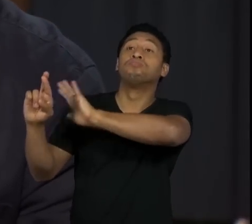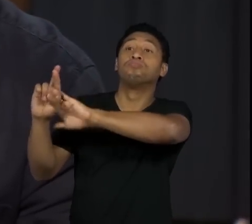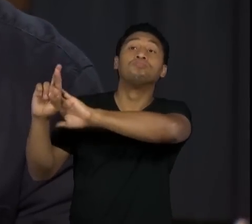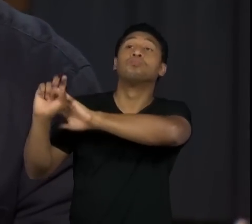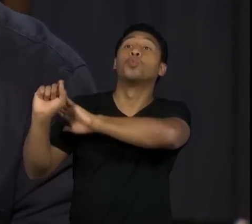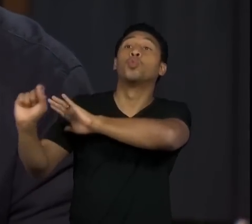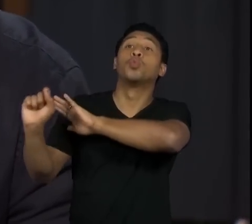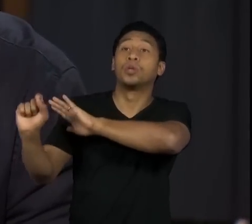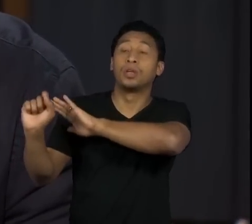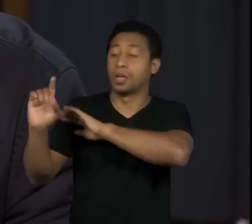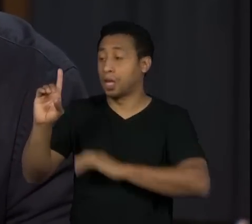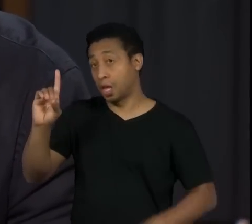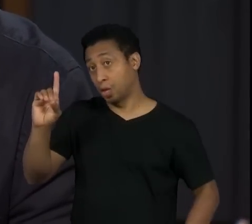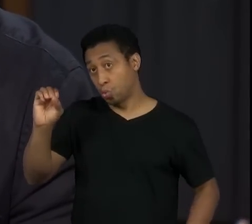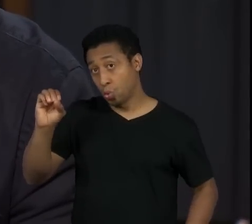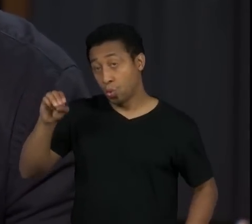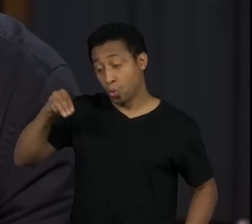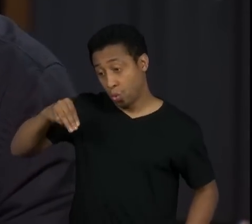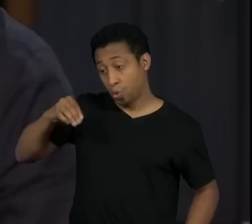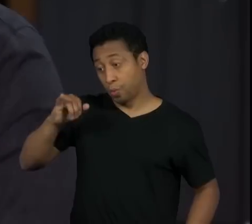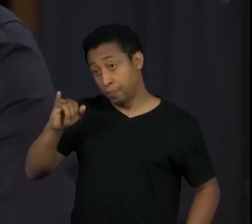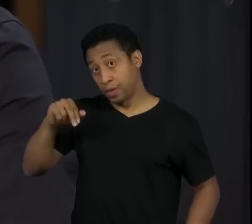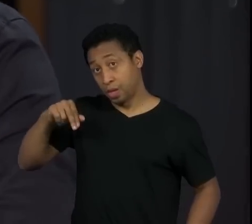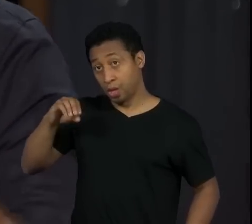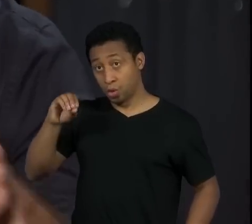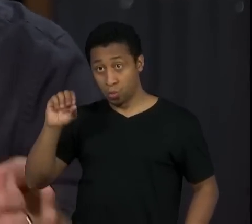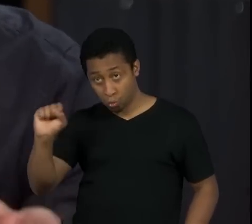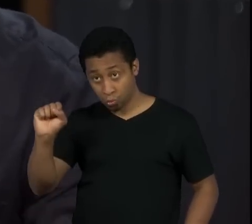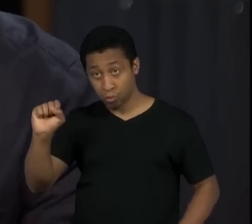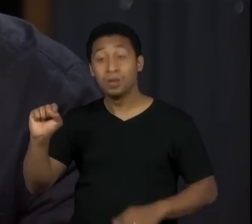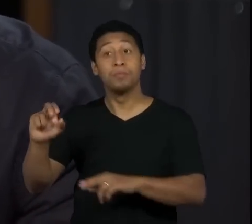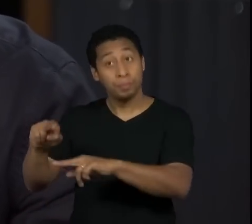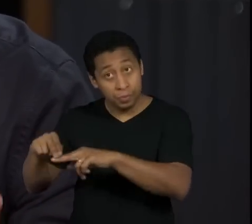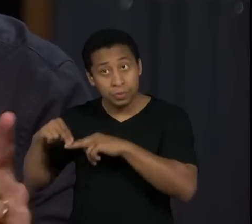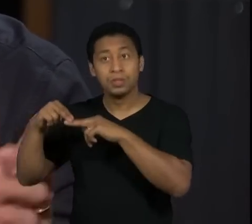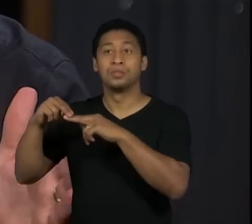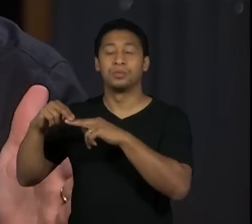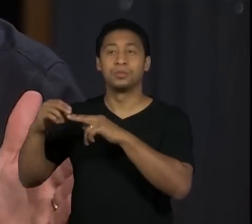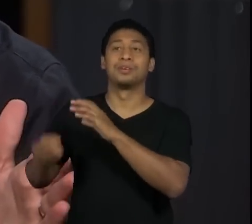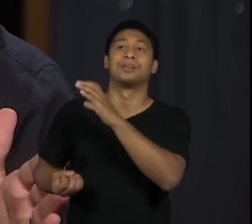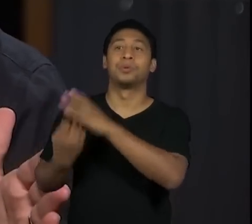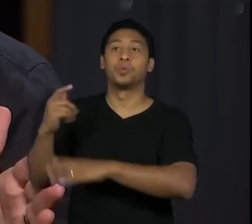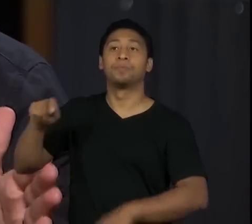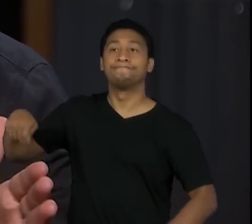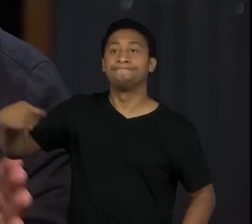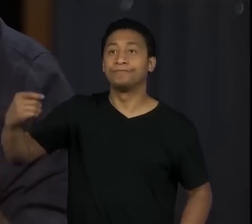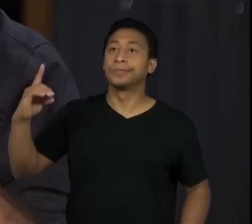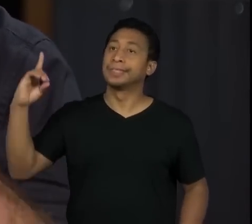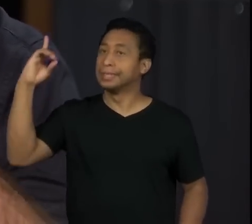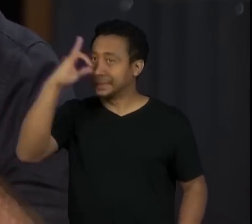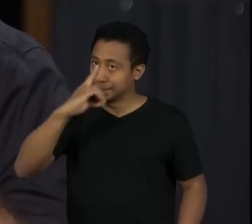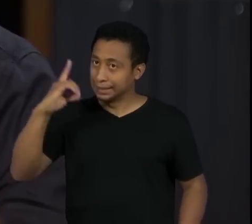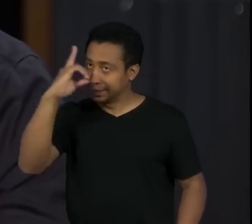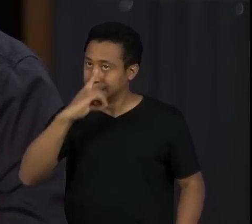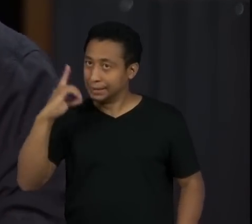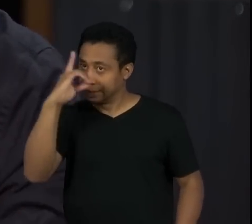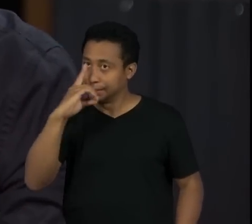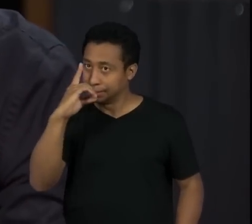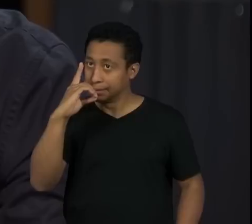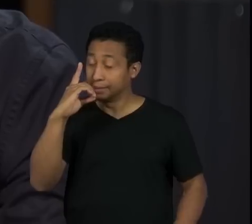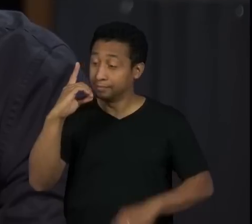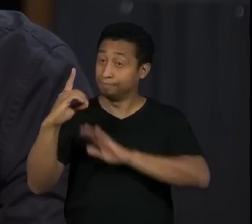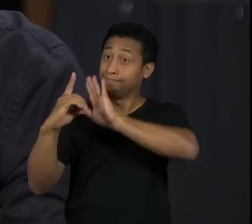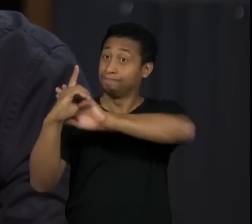Dominus. Dominus, é daí que vem domingo, o dia do Senhor. Qual a palavra que vem de Dominus?